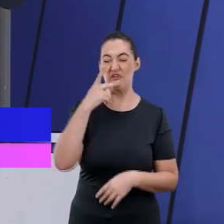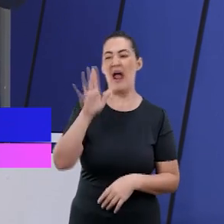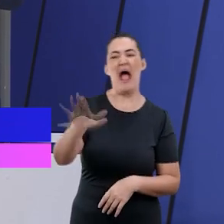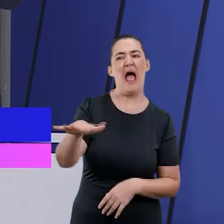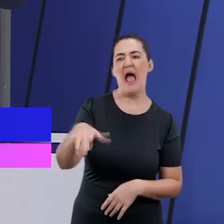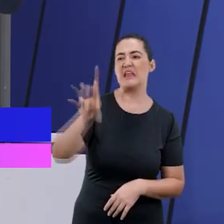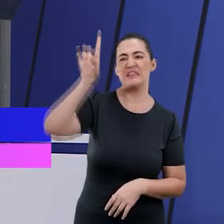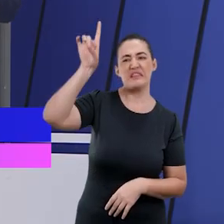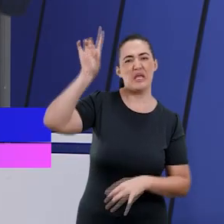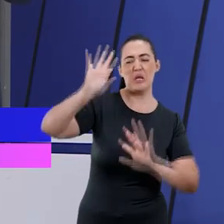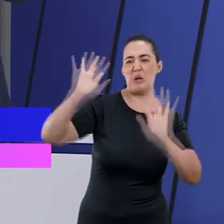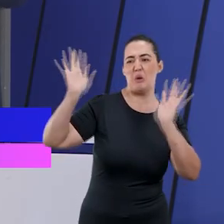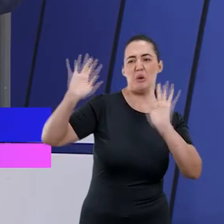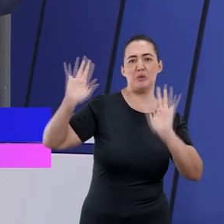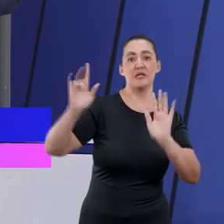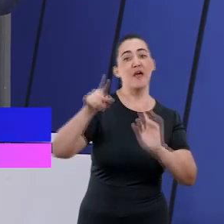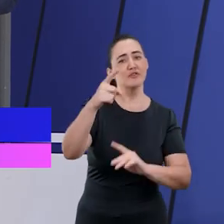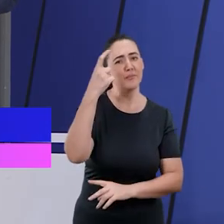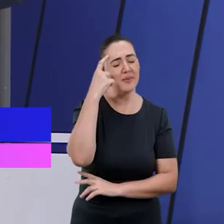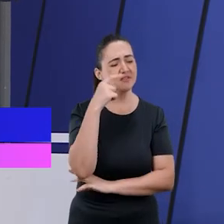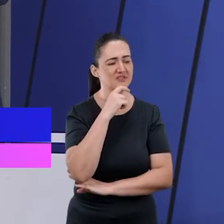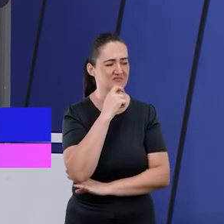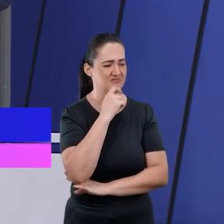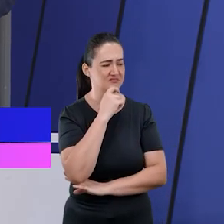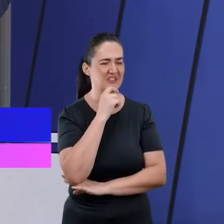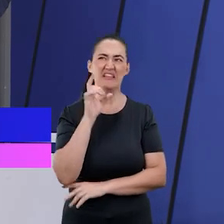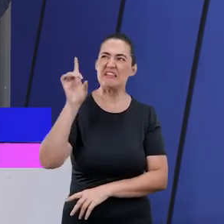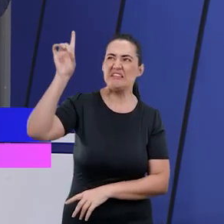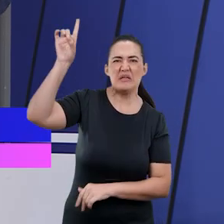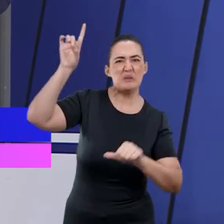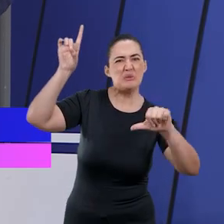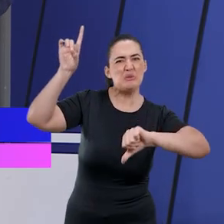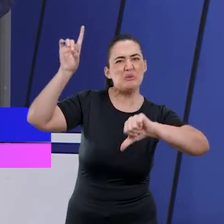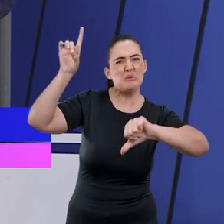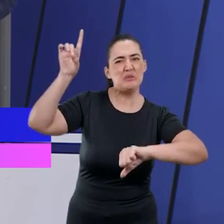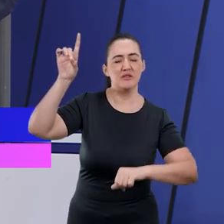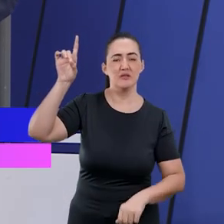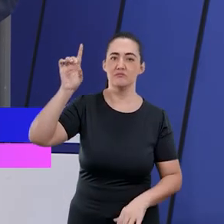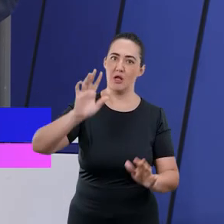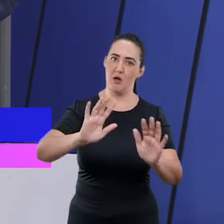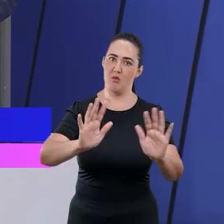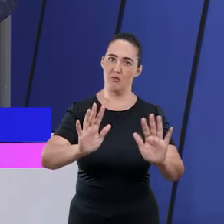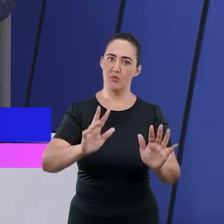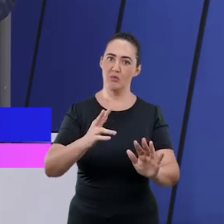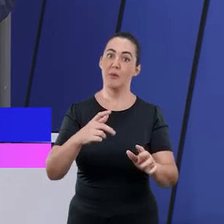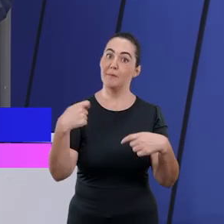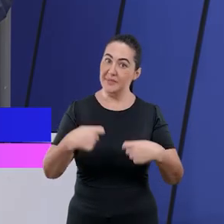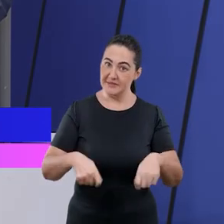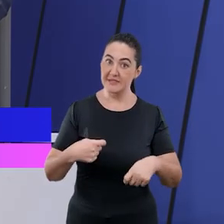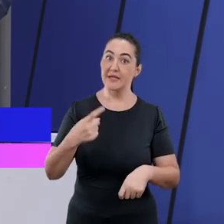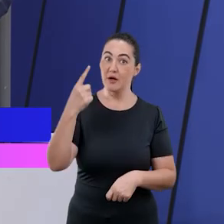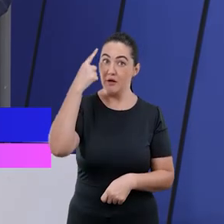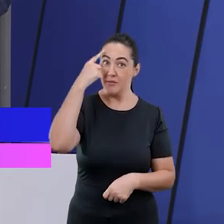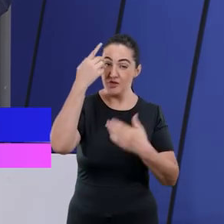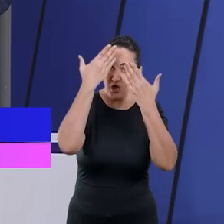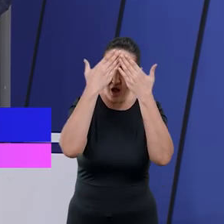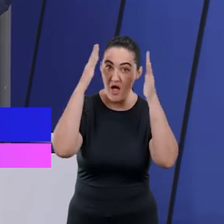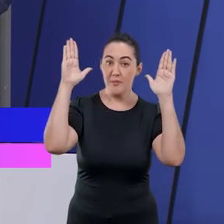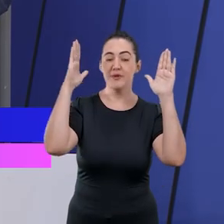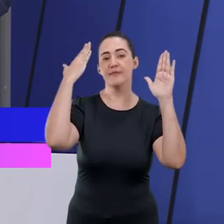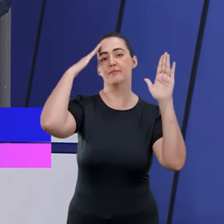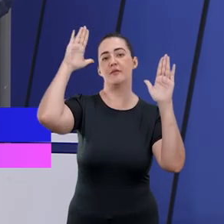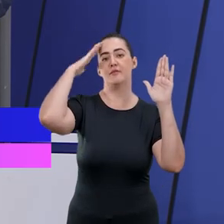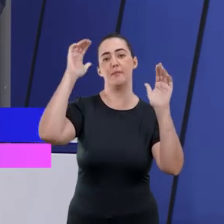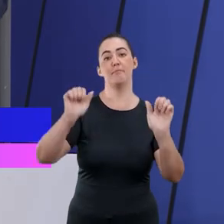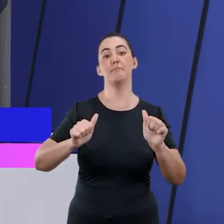desenvolver no ser humano uma relação equivocada com Deus. E eu não quero que você olhe para Deus de uma maneira errada. Eu quero que você olhe para Deus da maneira certa,